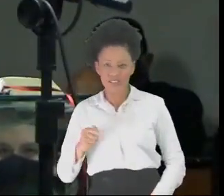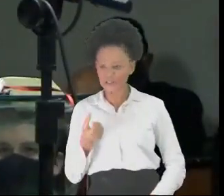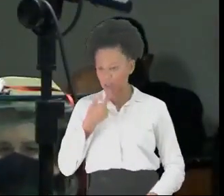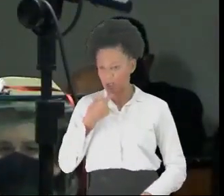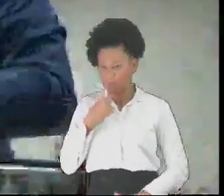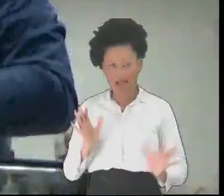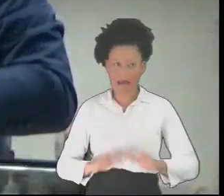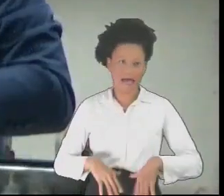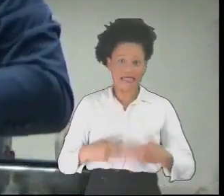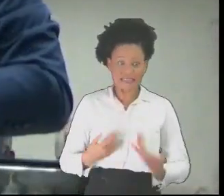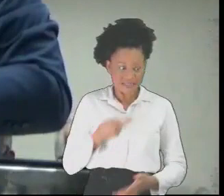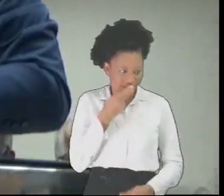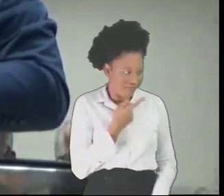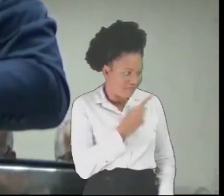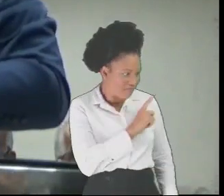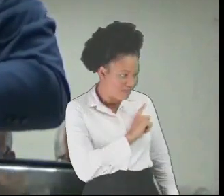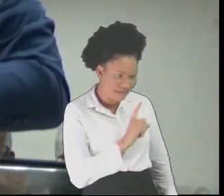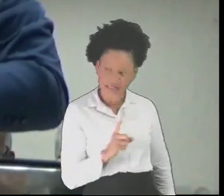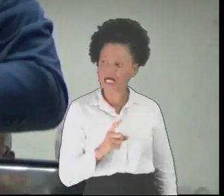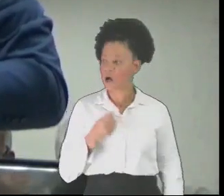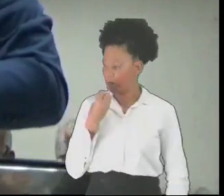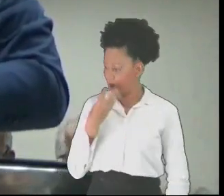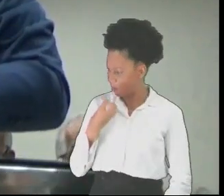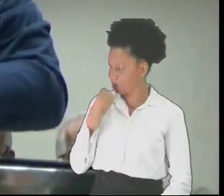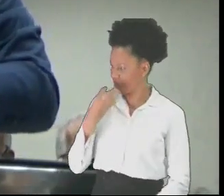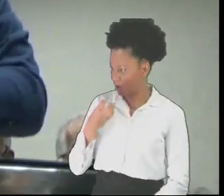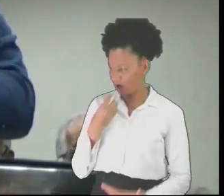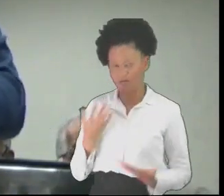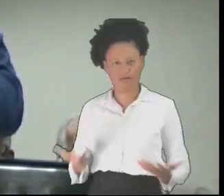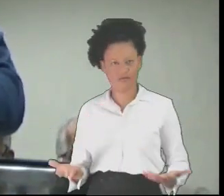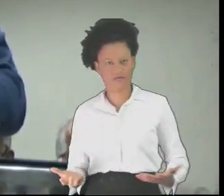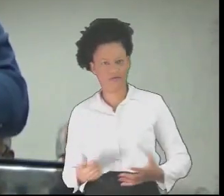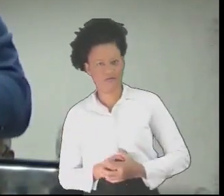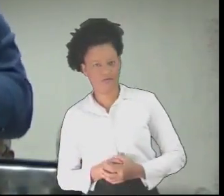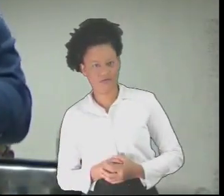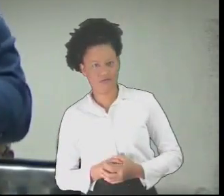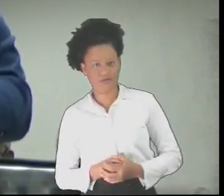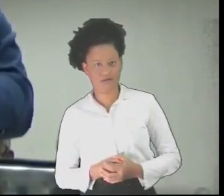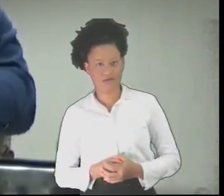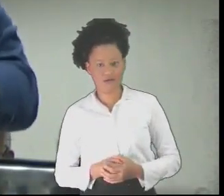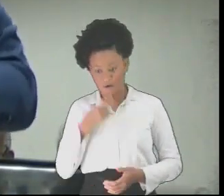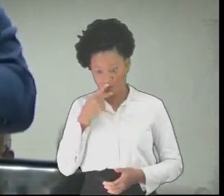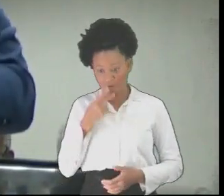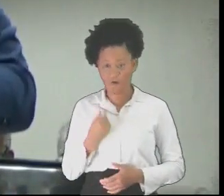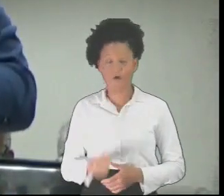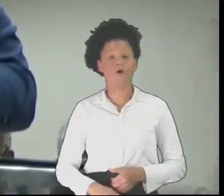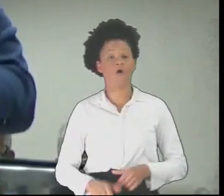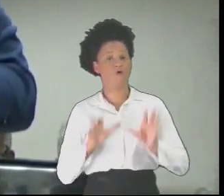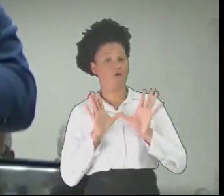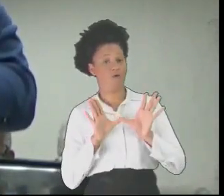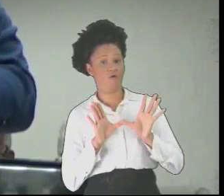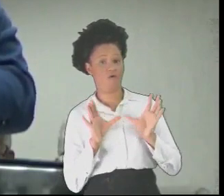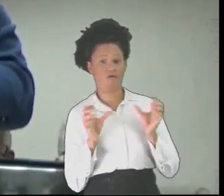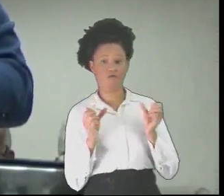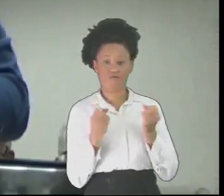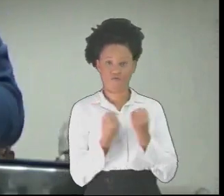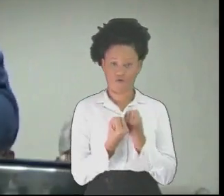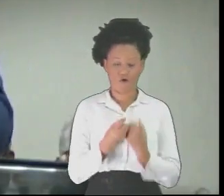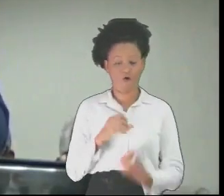que dissesse que a cloroquina servia. Porque quem foi que falou? A